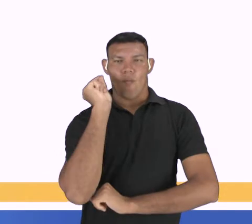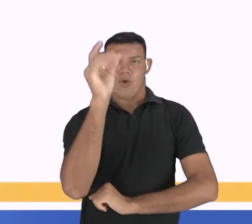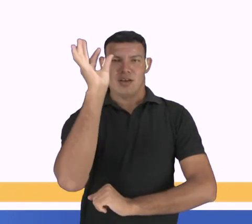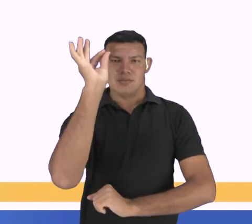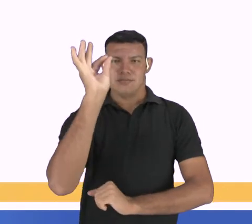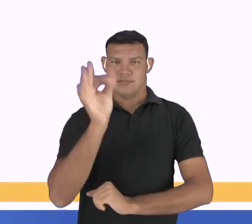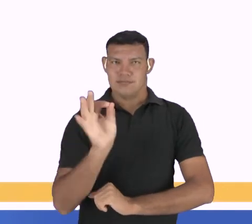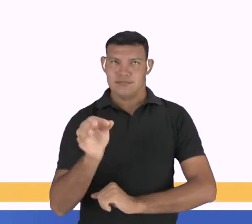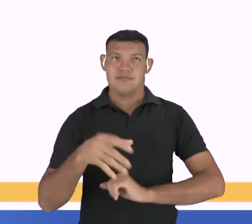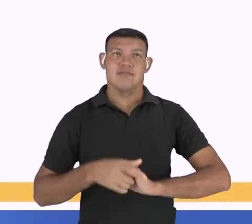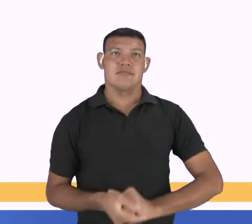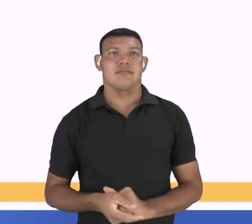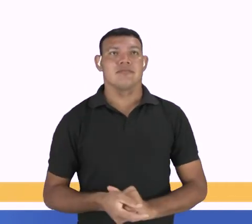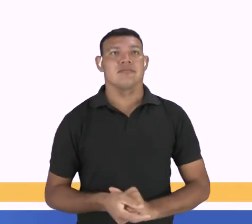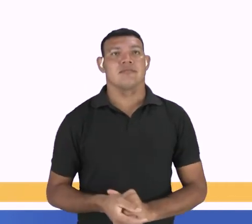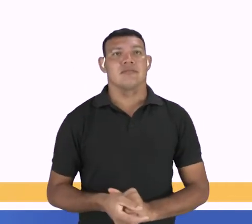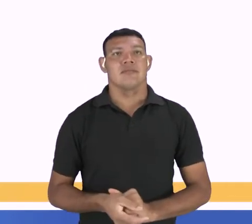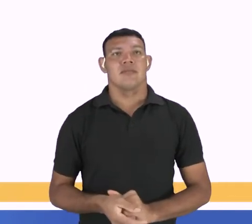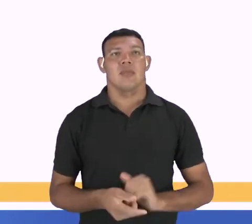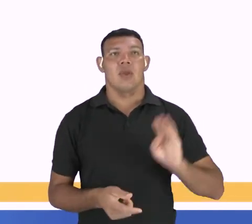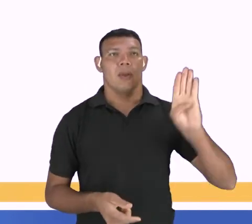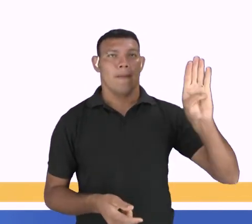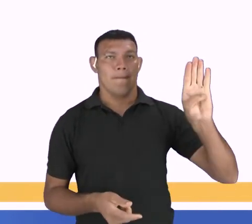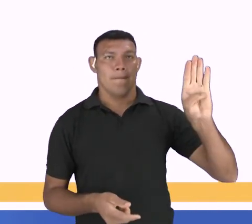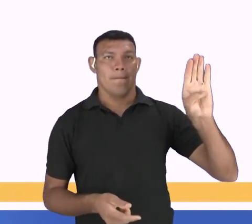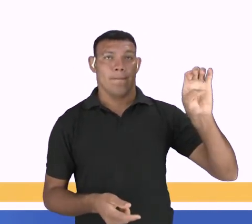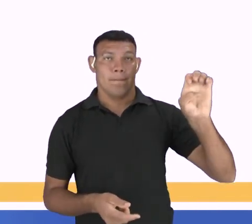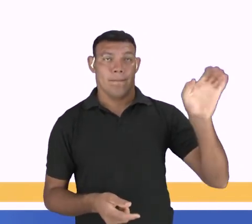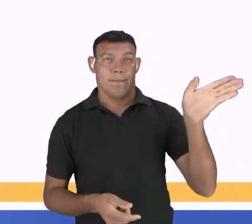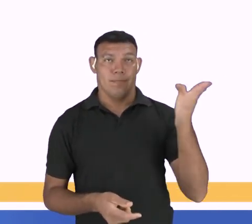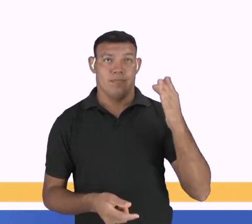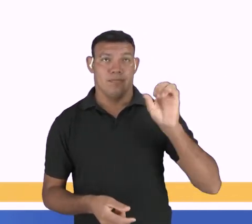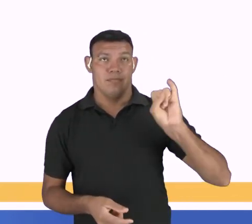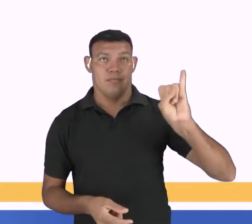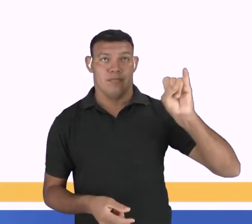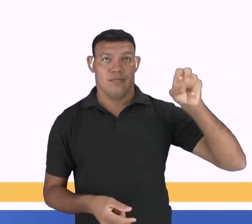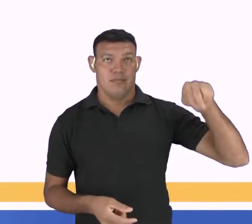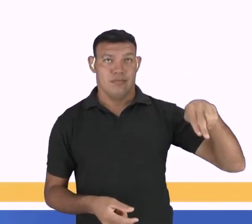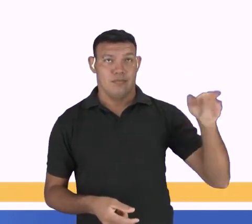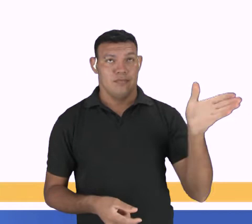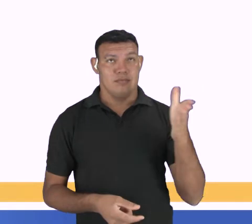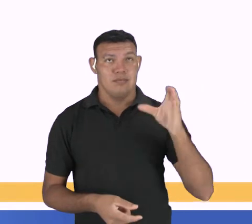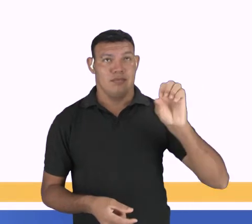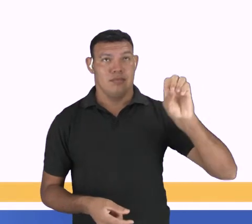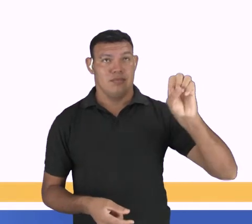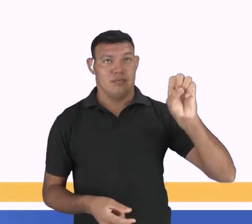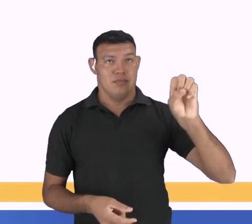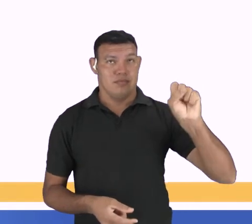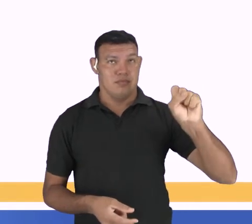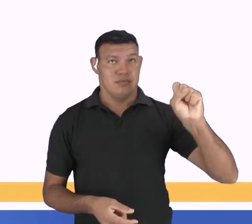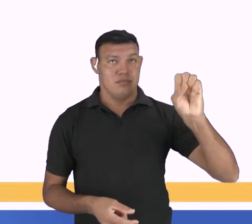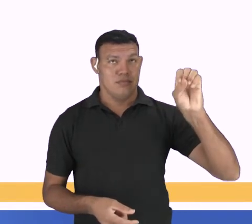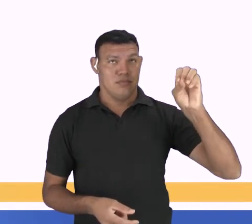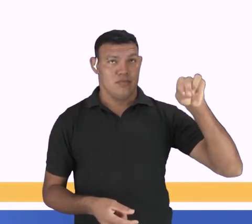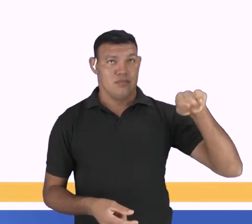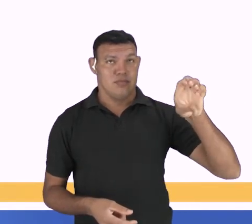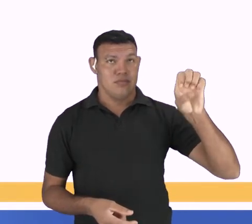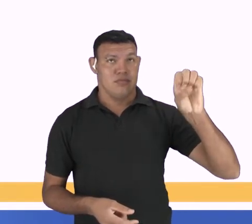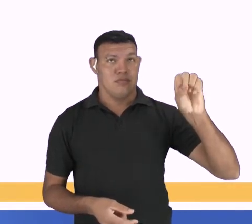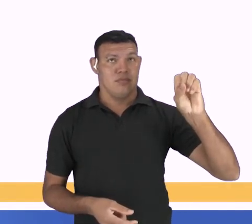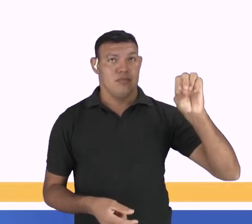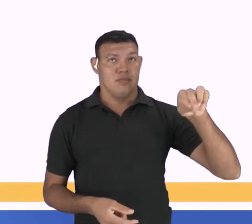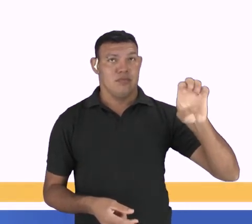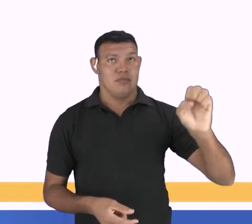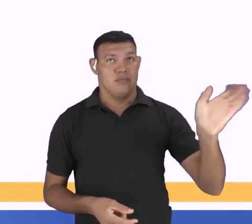Be in someone's shoes. Olha a imagem aí. Tem um senhorzinho aí dentro de um sapato e uma